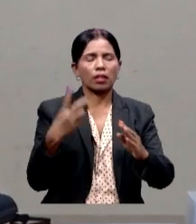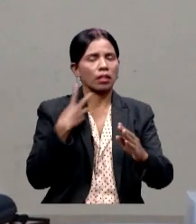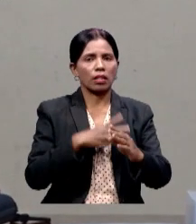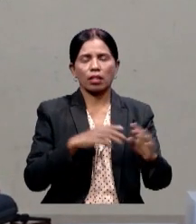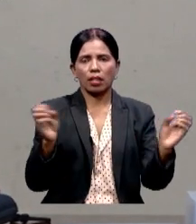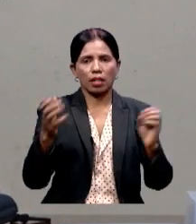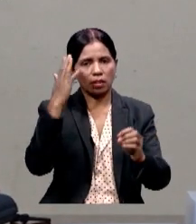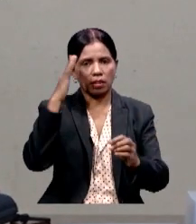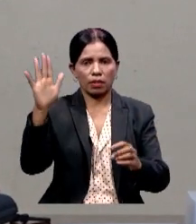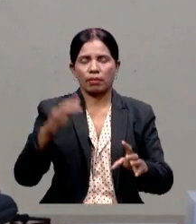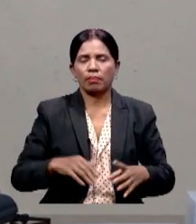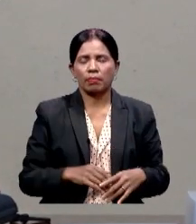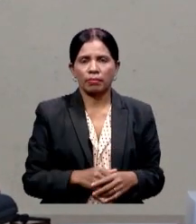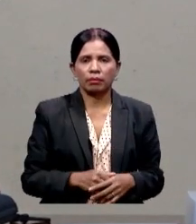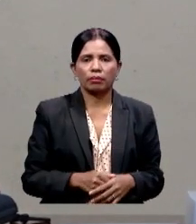espera.